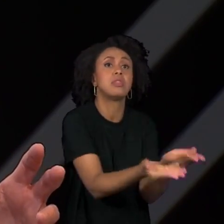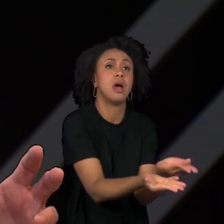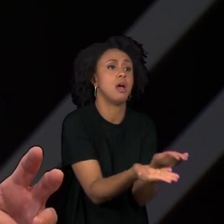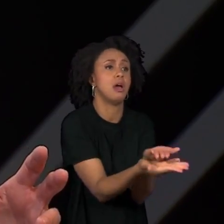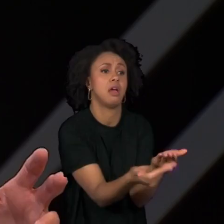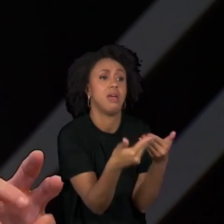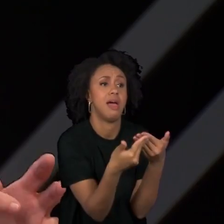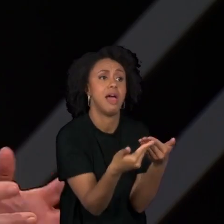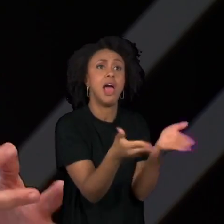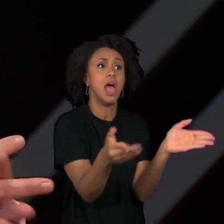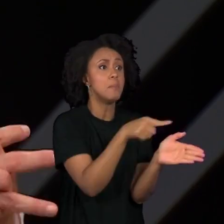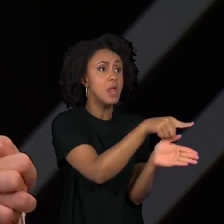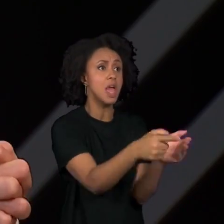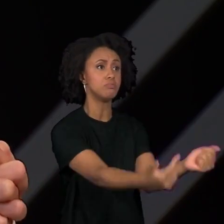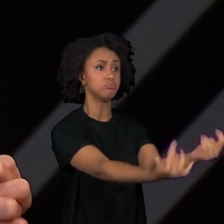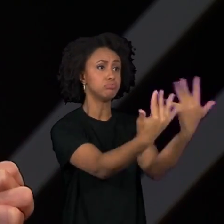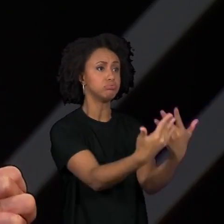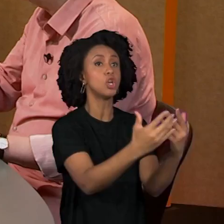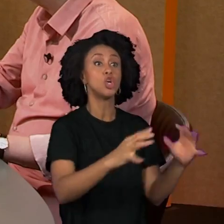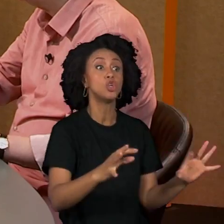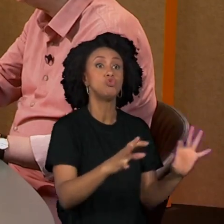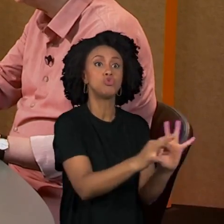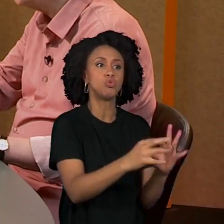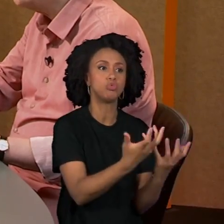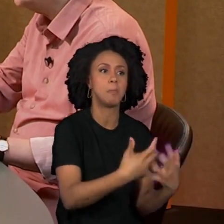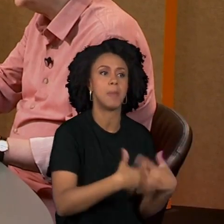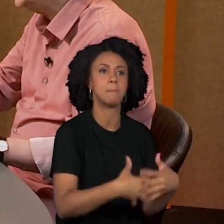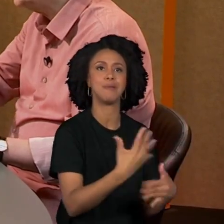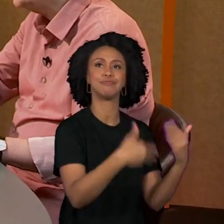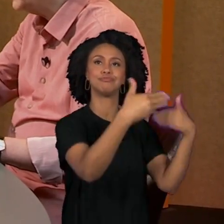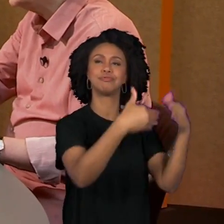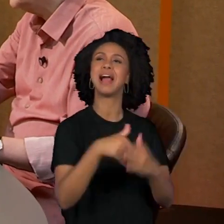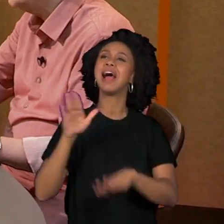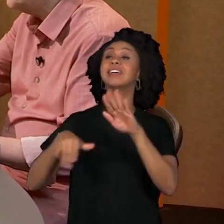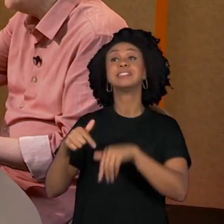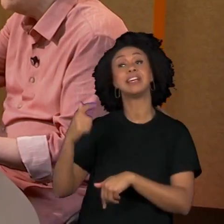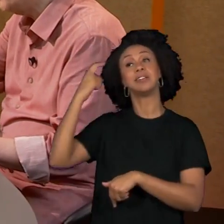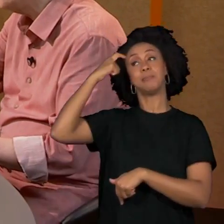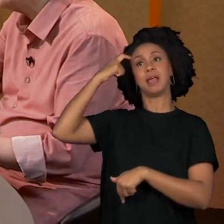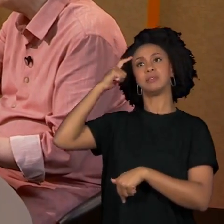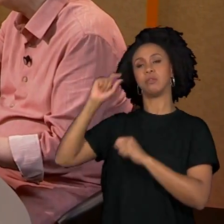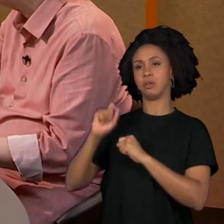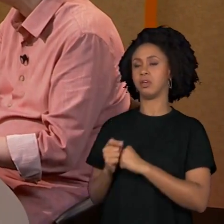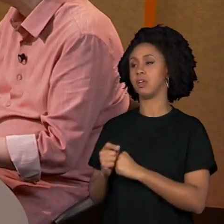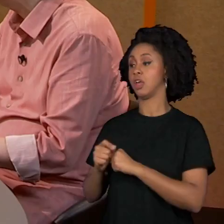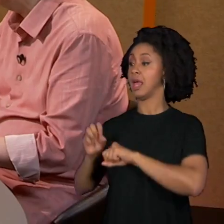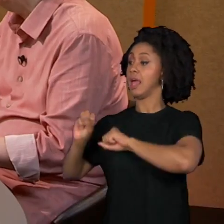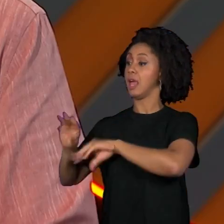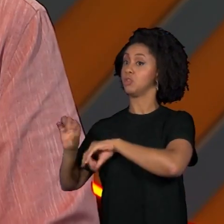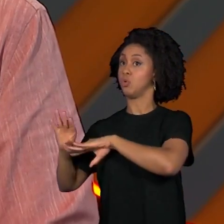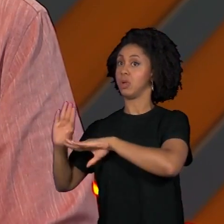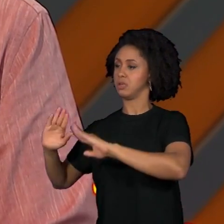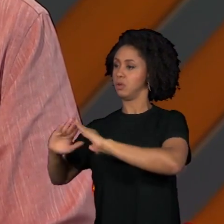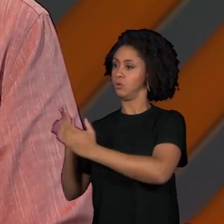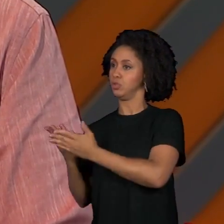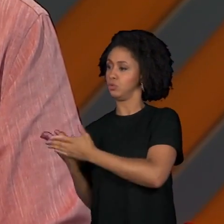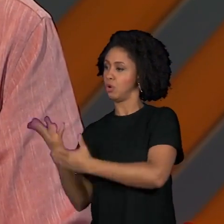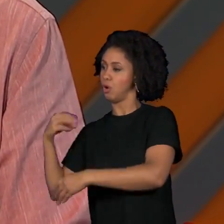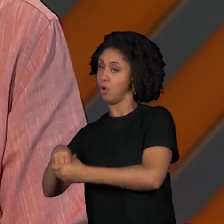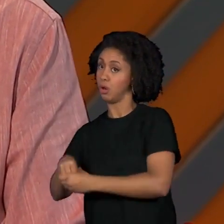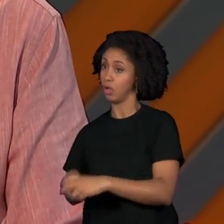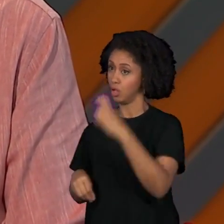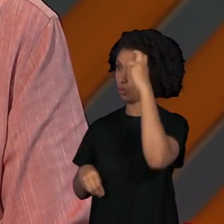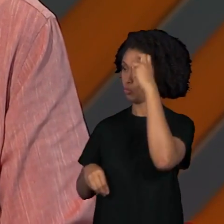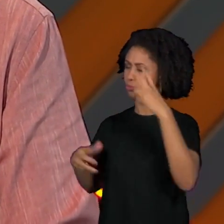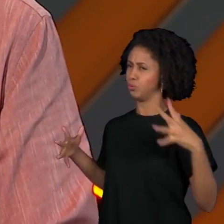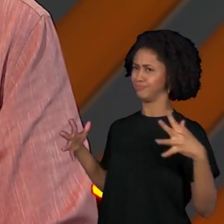pessoas pudessem construir juntas. Às vezes confundem educação formal com cultura. As pessoas podem